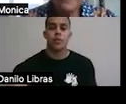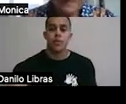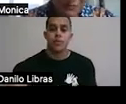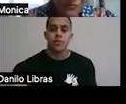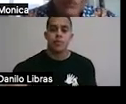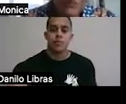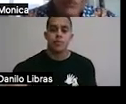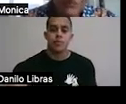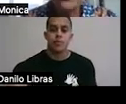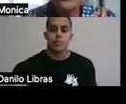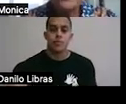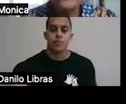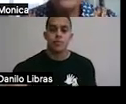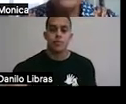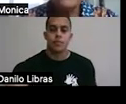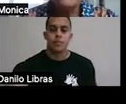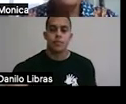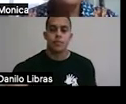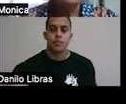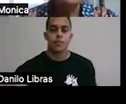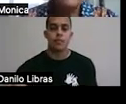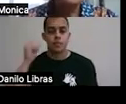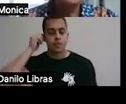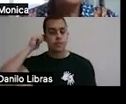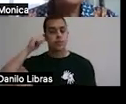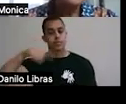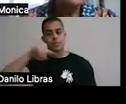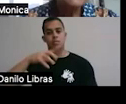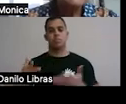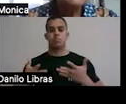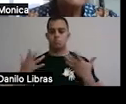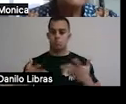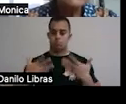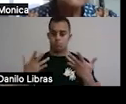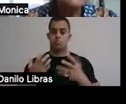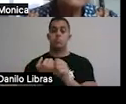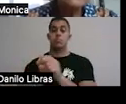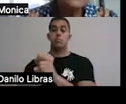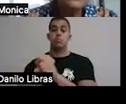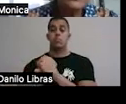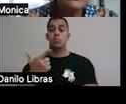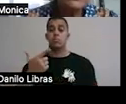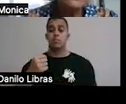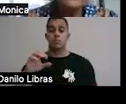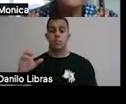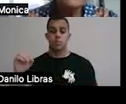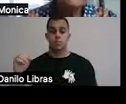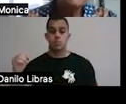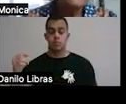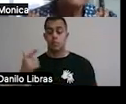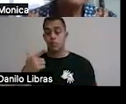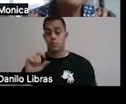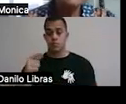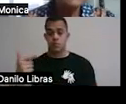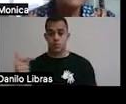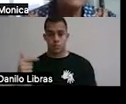Se sentem muito estimulados. Em 2002, os alunos decidiram